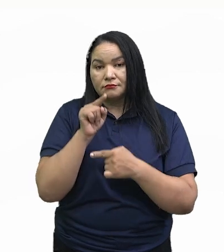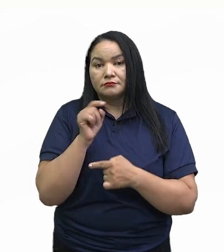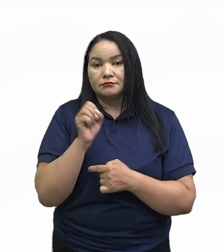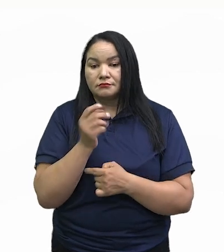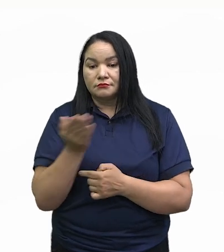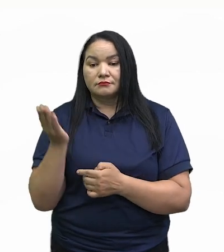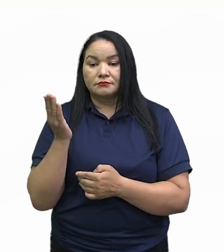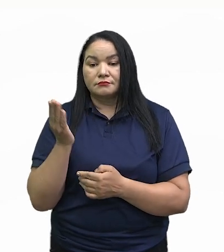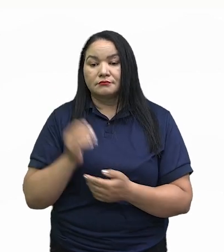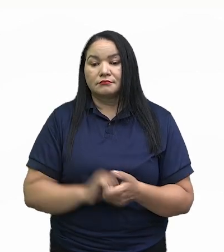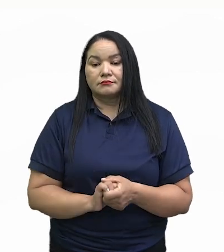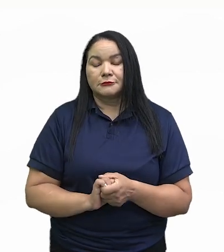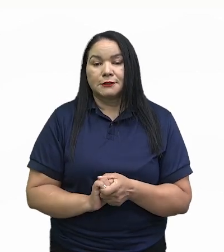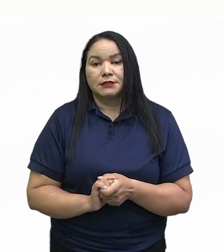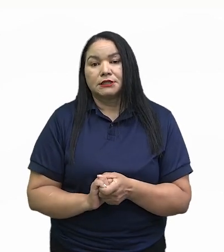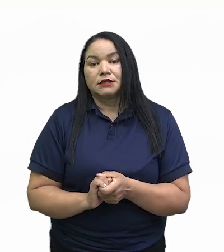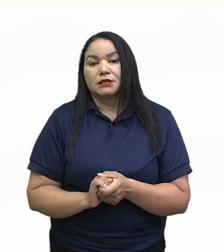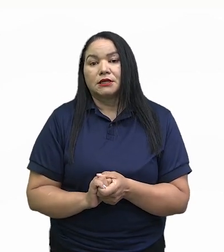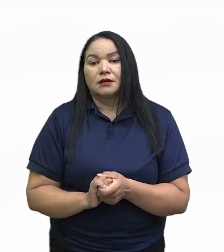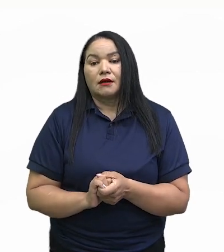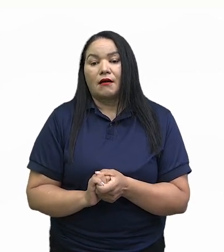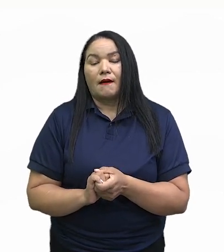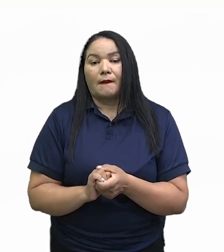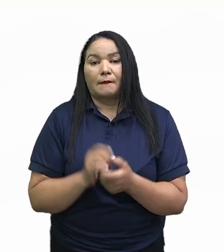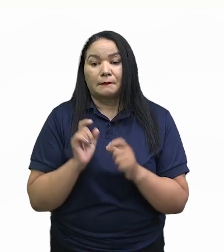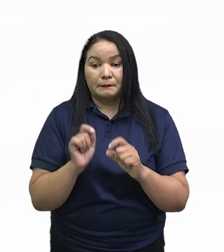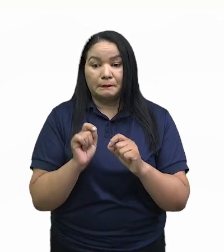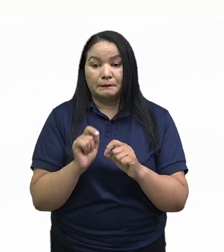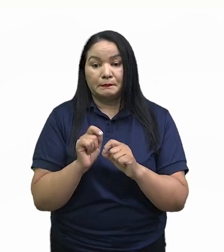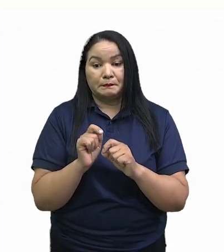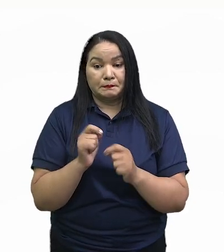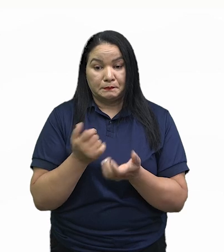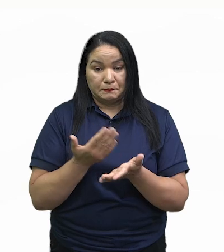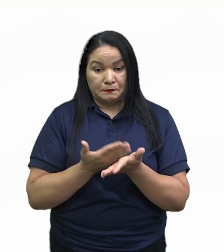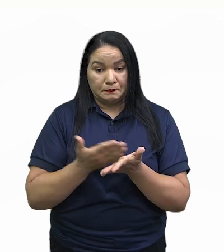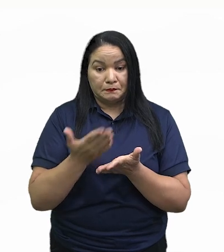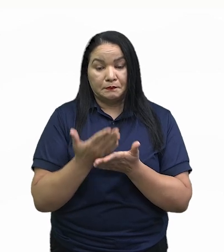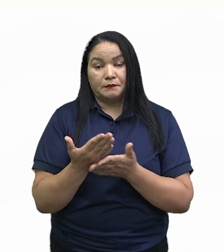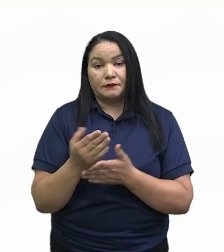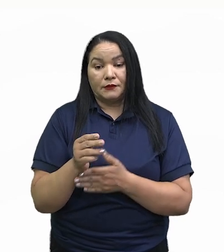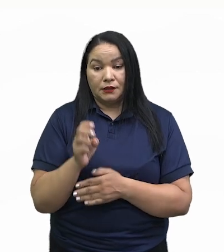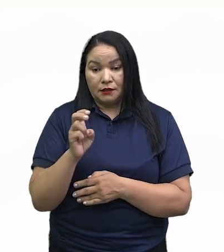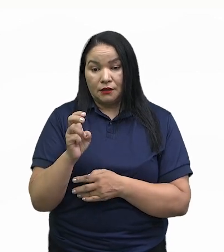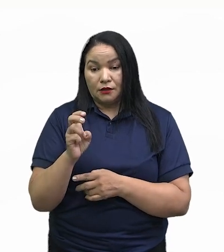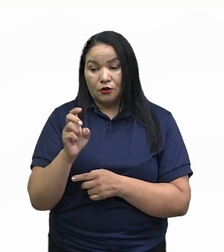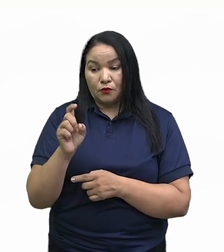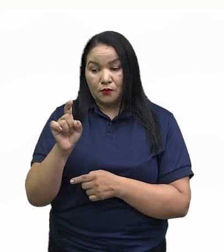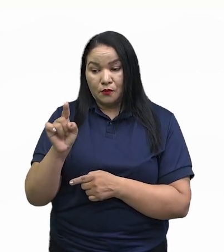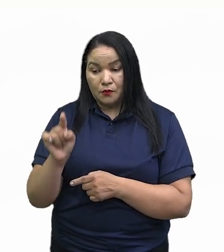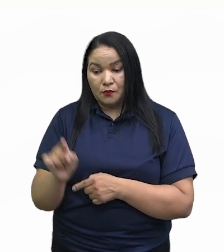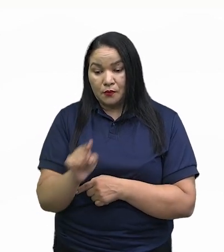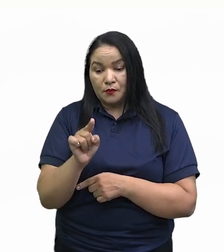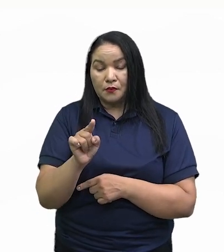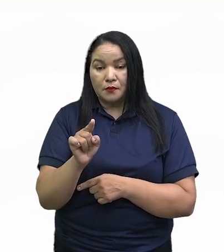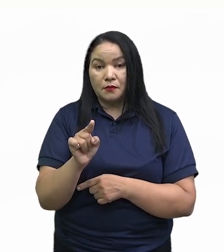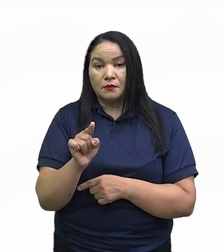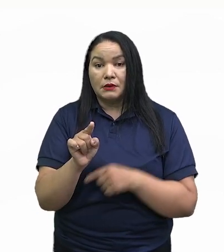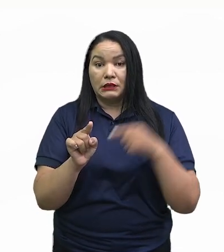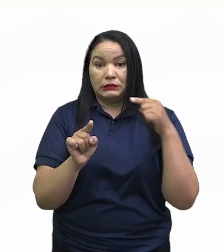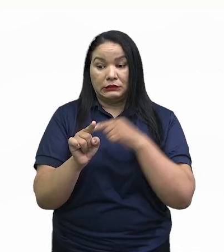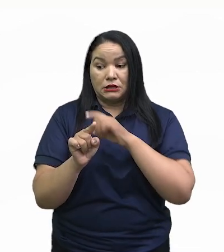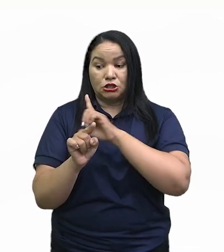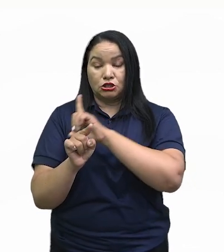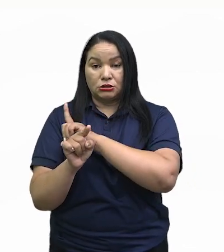a vírgula. E essa contagem nós vamos iniciar com este número que está aqui em cima, que é o 5. Só que nós vamos iniciar da direita para